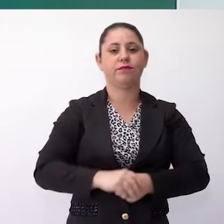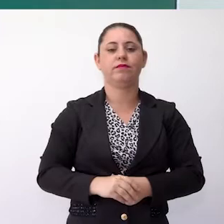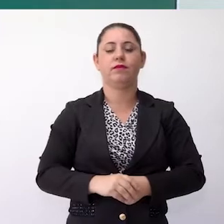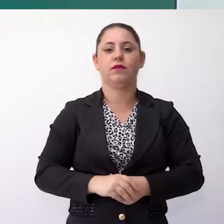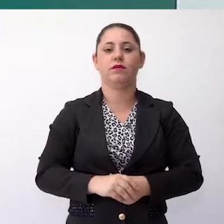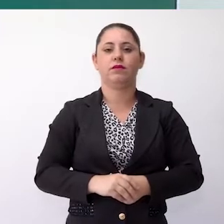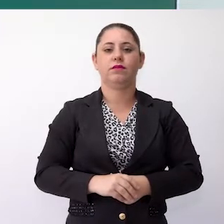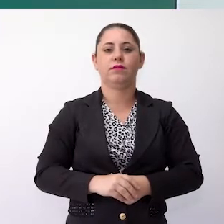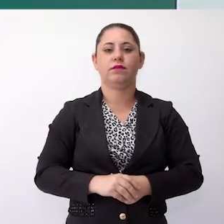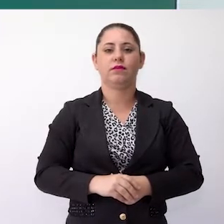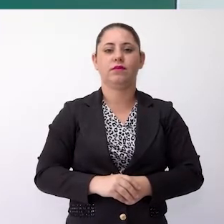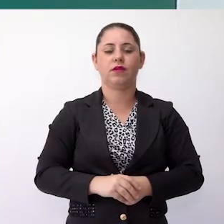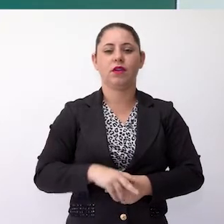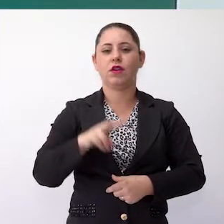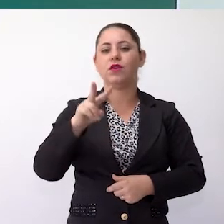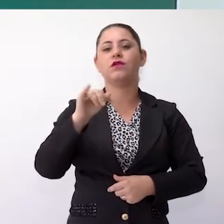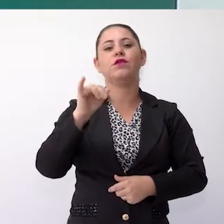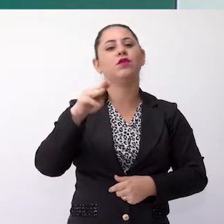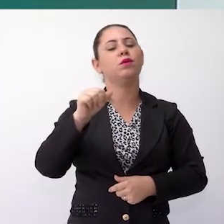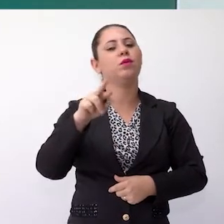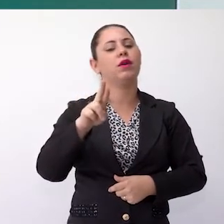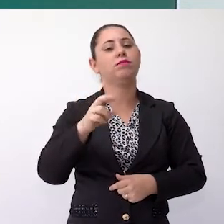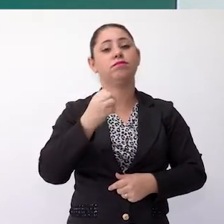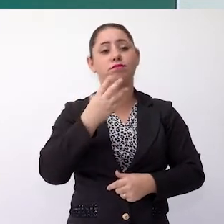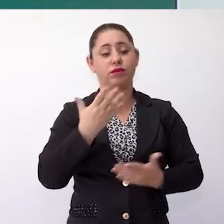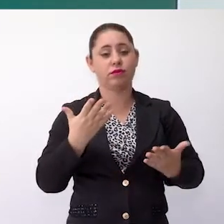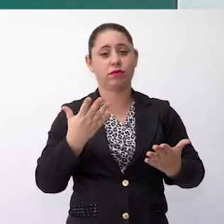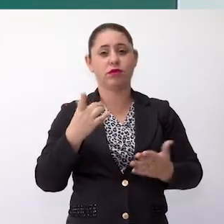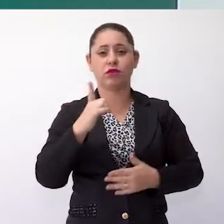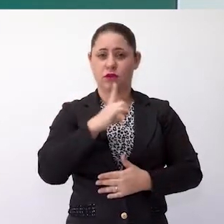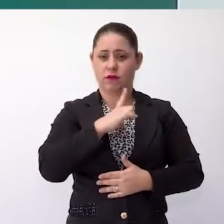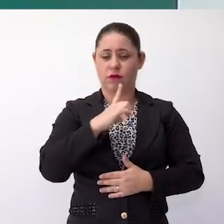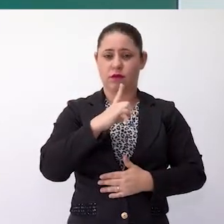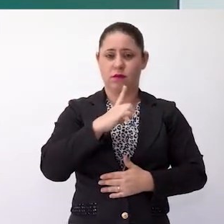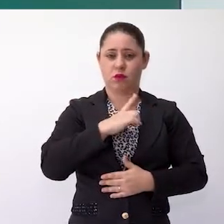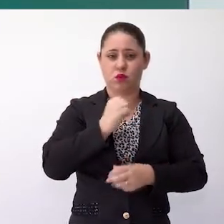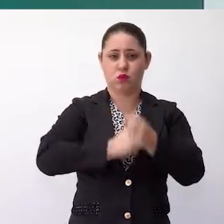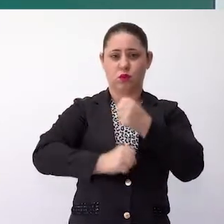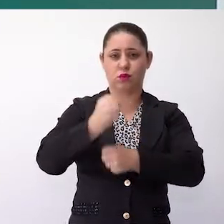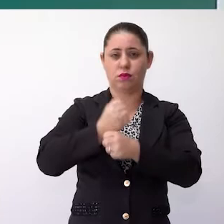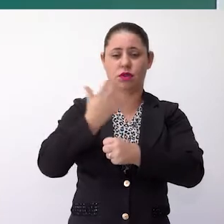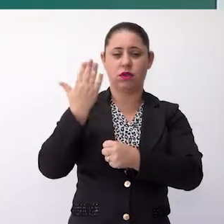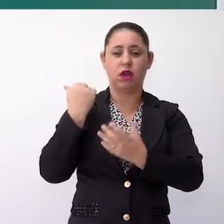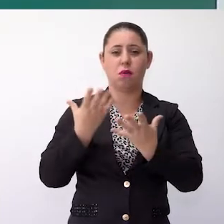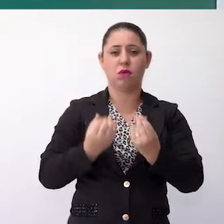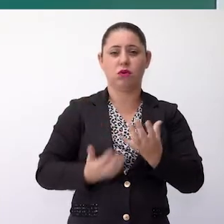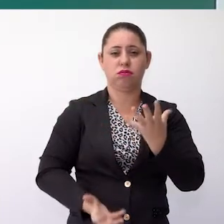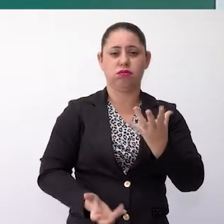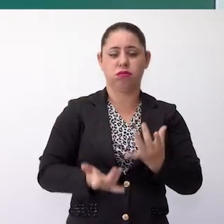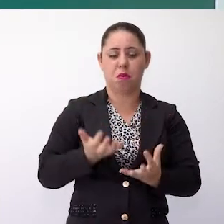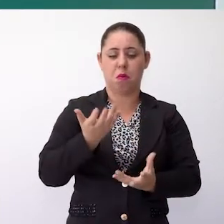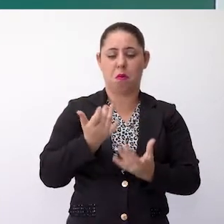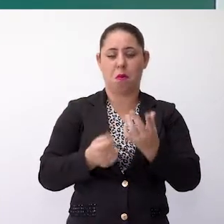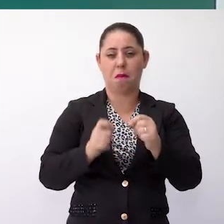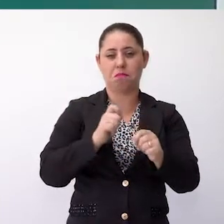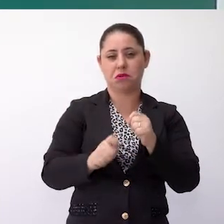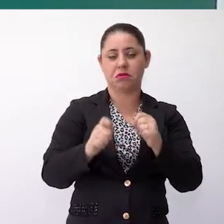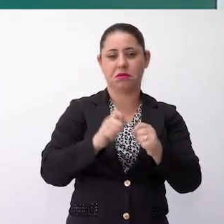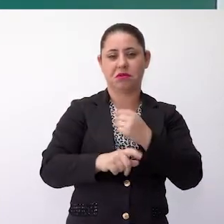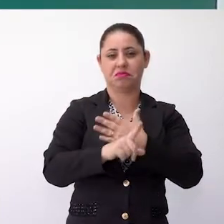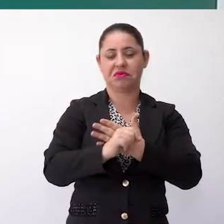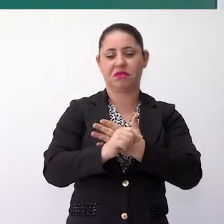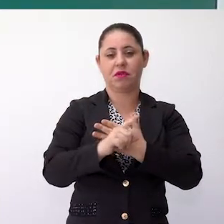Coronel Vilmar, bom, tivemos no ano passado muitas queimadas, muitas situações